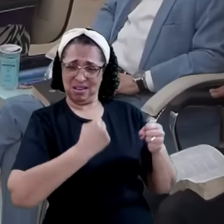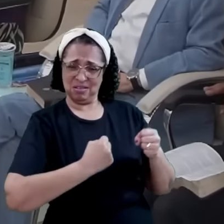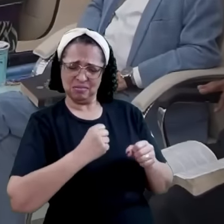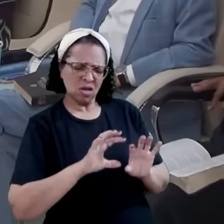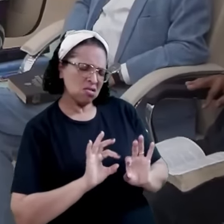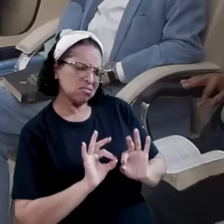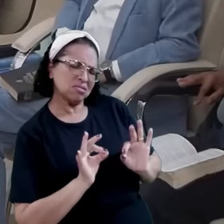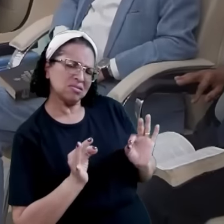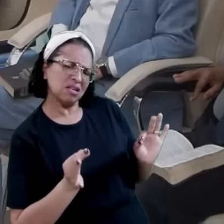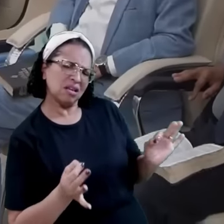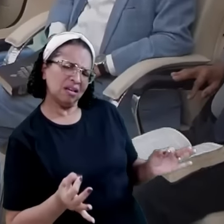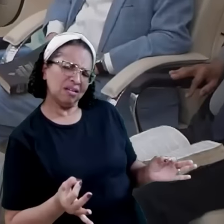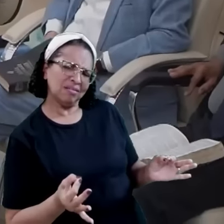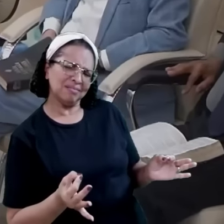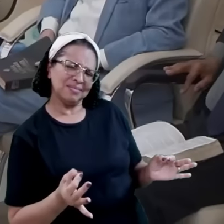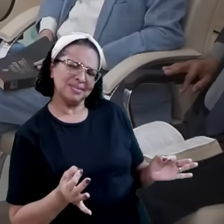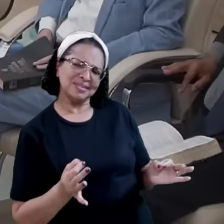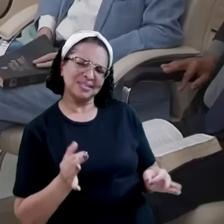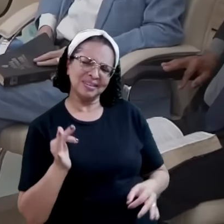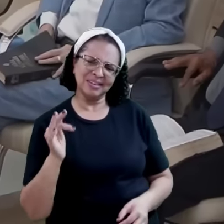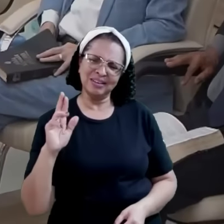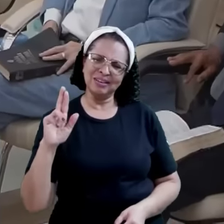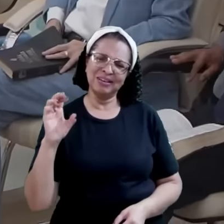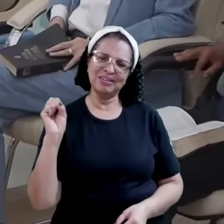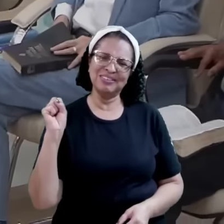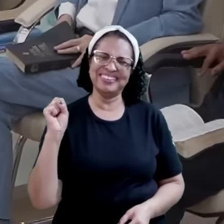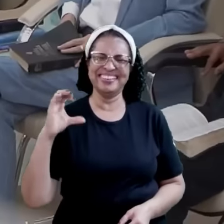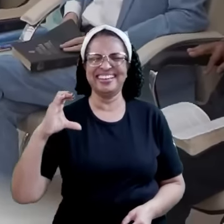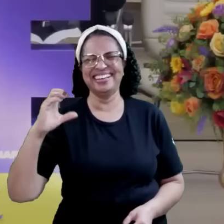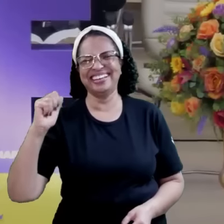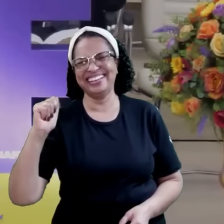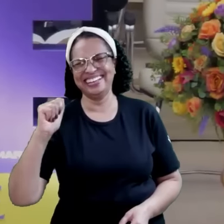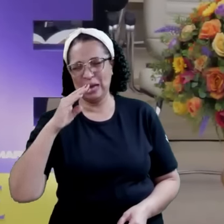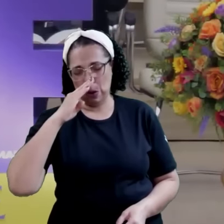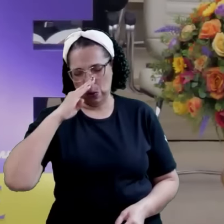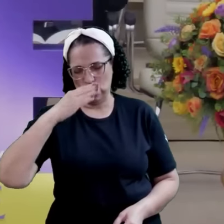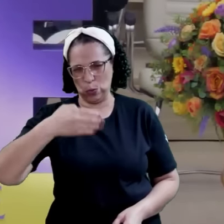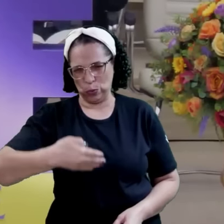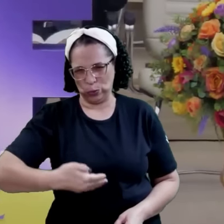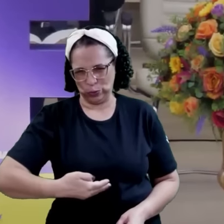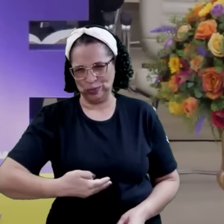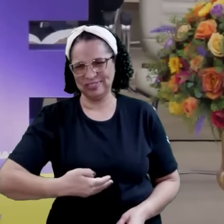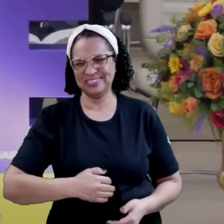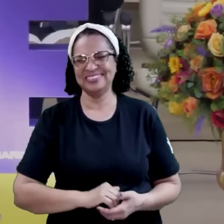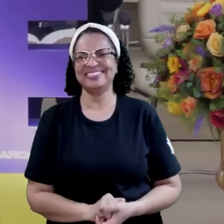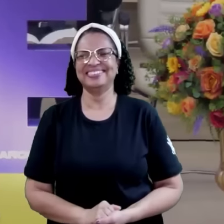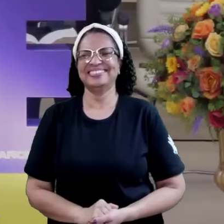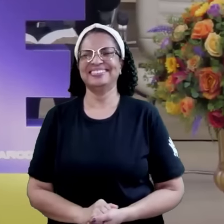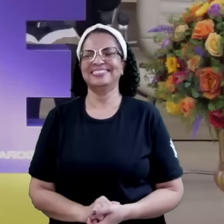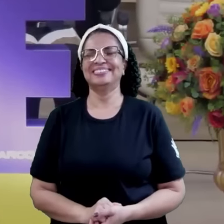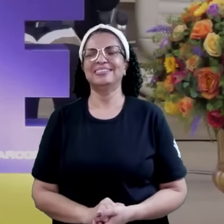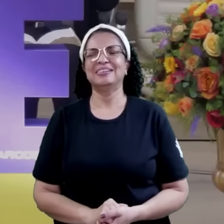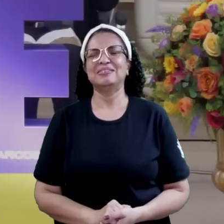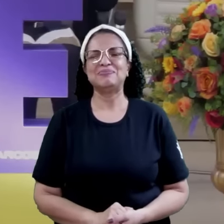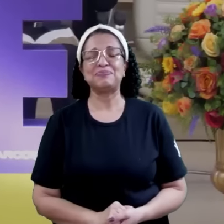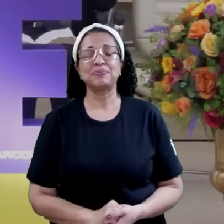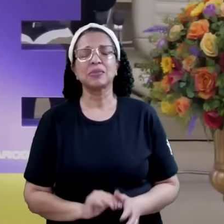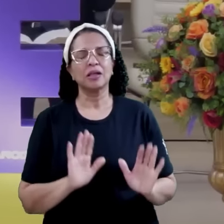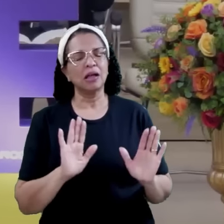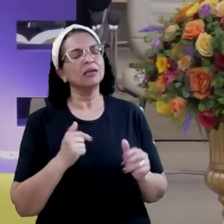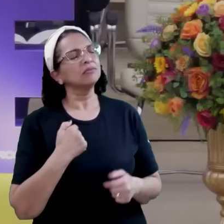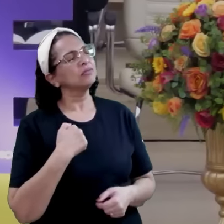copeiro de Faraó dos meus pecados eu me lembro agora eu falei esse eu vou colocar esse obreiro no lugar dele sem falar